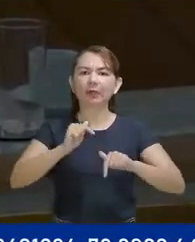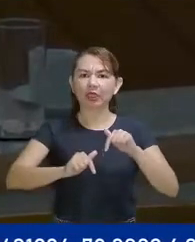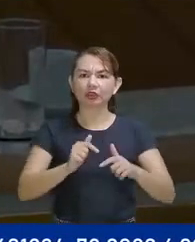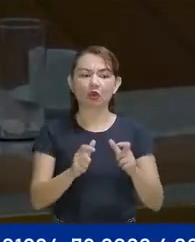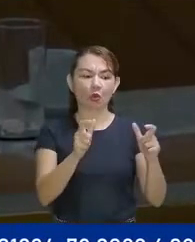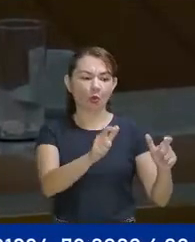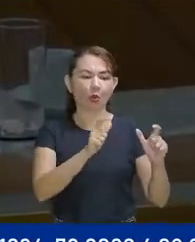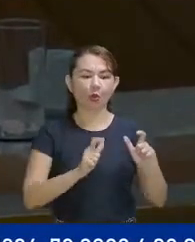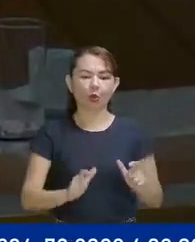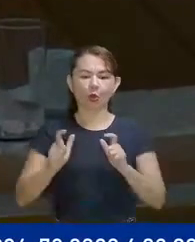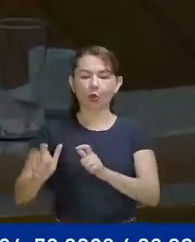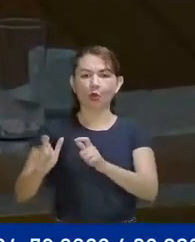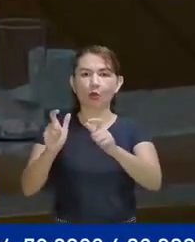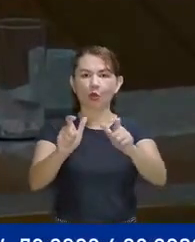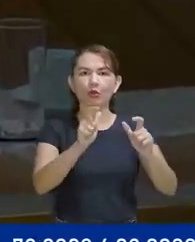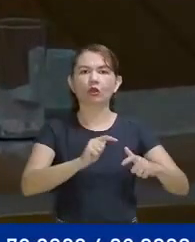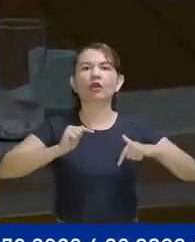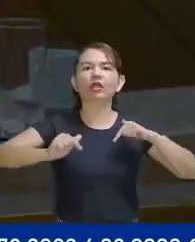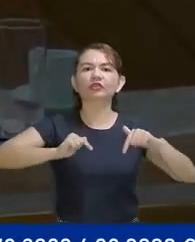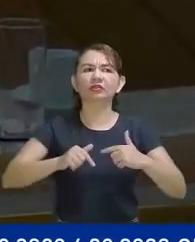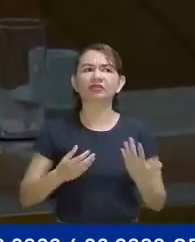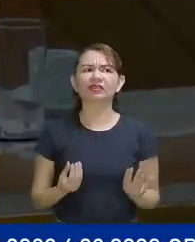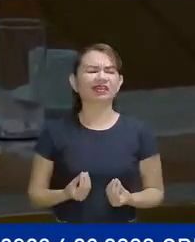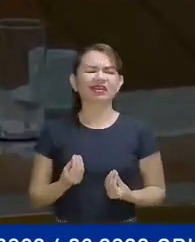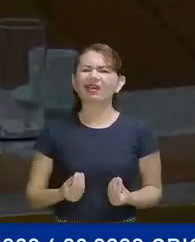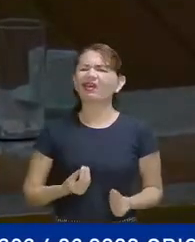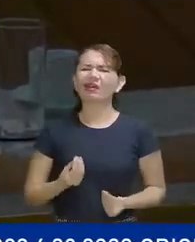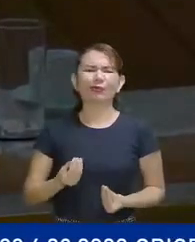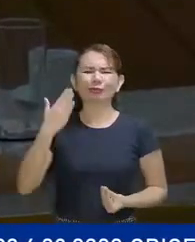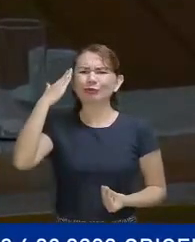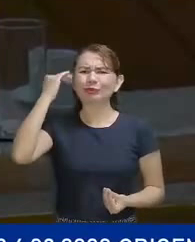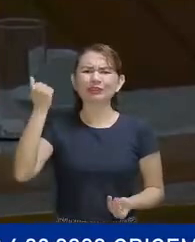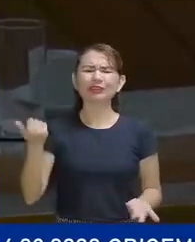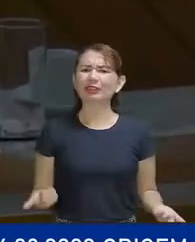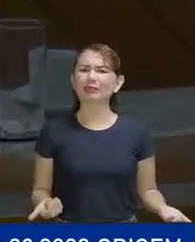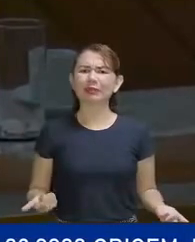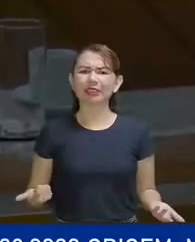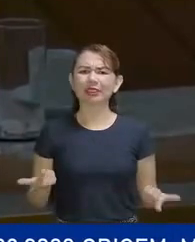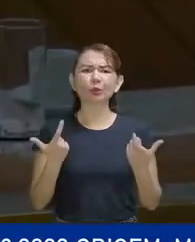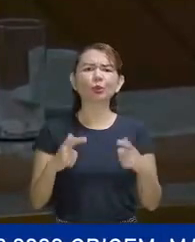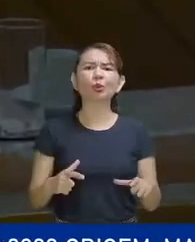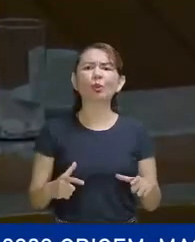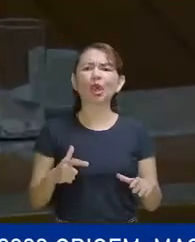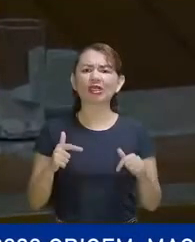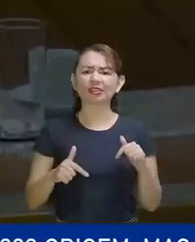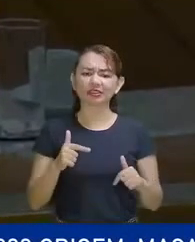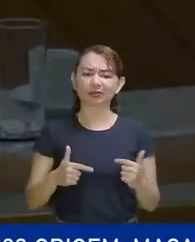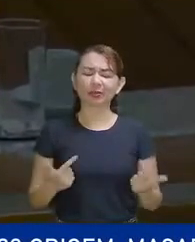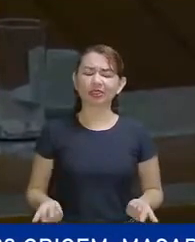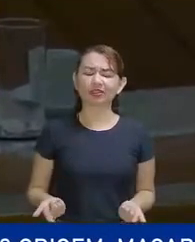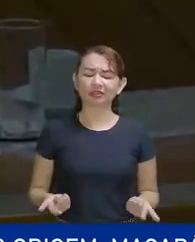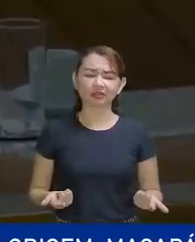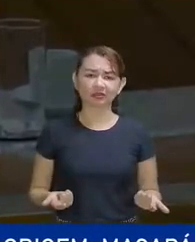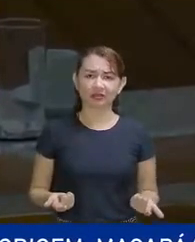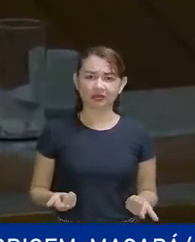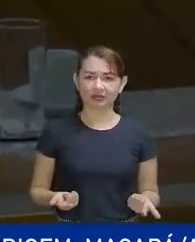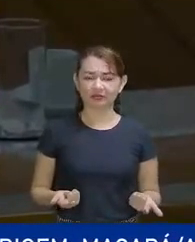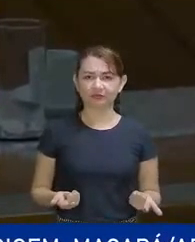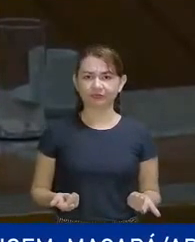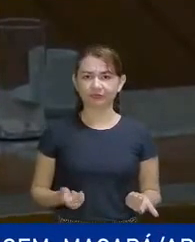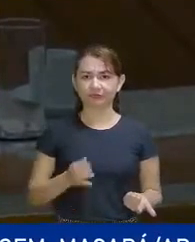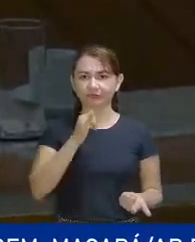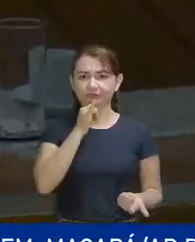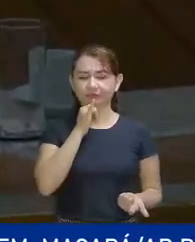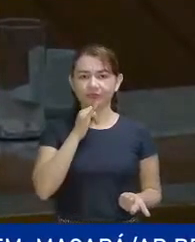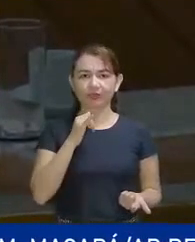Os locais de trabalho, aí ingressa. Como é que eu vou identificar o local do trabalho de um coordenador de campanha? Se o coordenador de campanha, ele pode ter